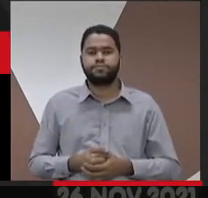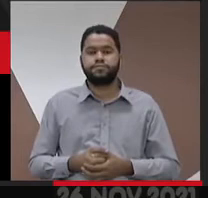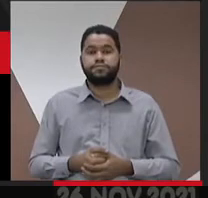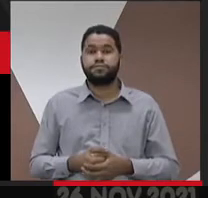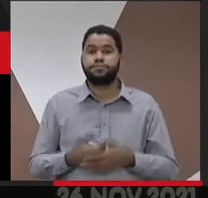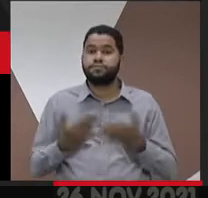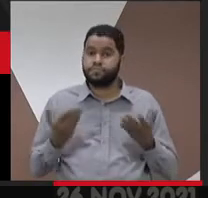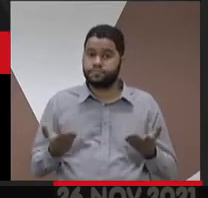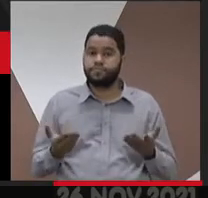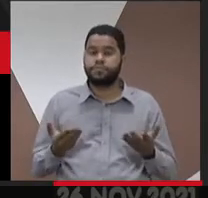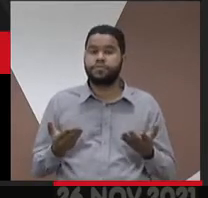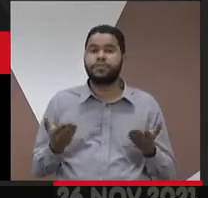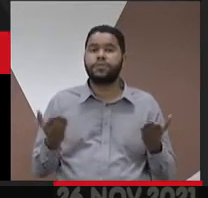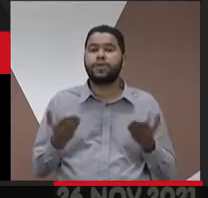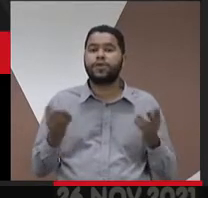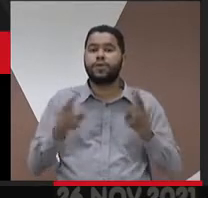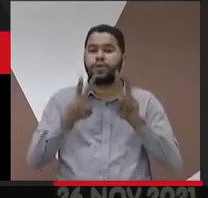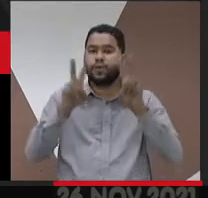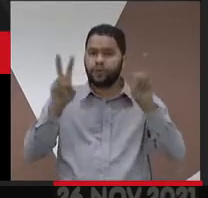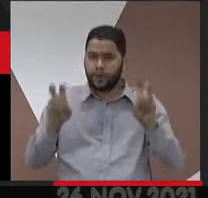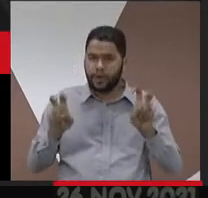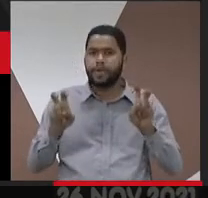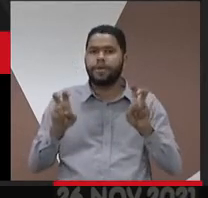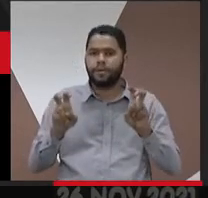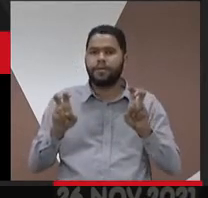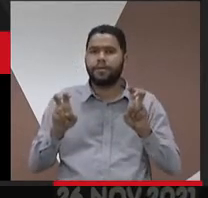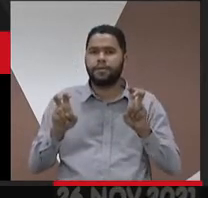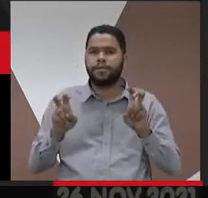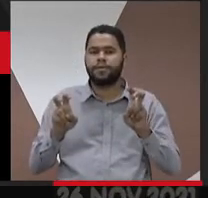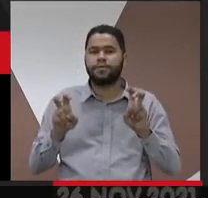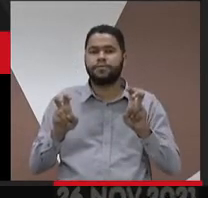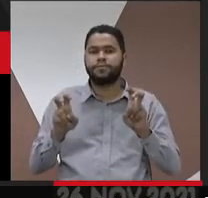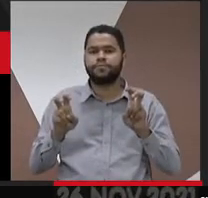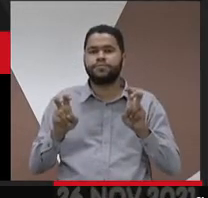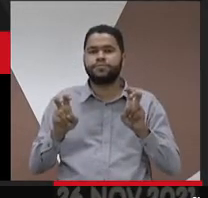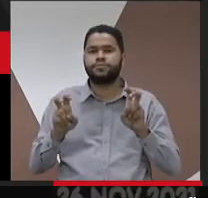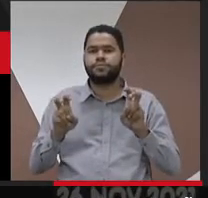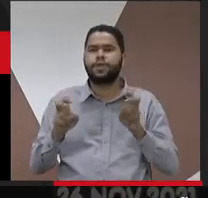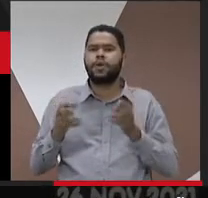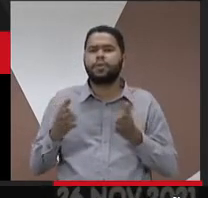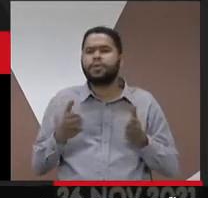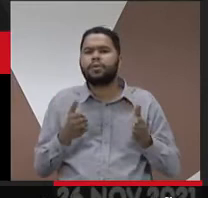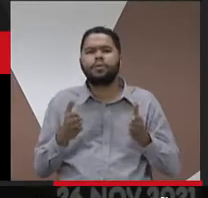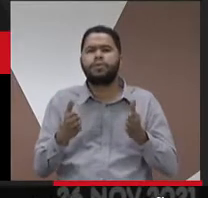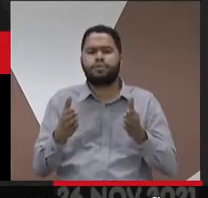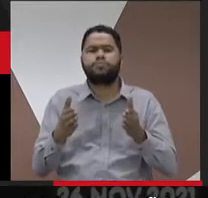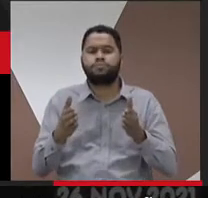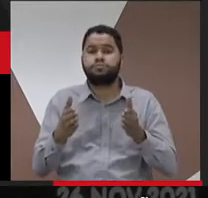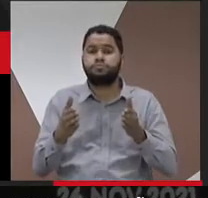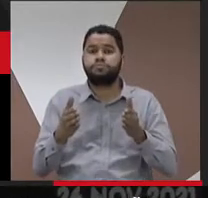agora vamos entrar aqui no tema da questão do traçado, né? Então,